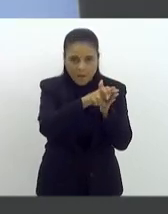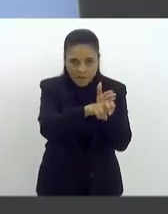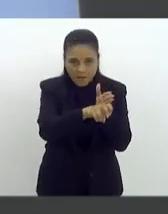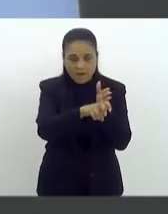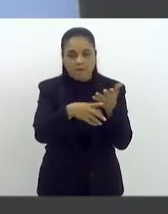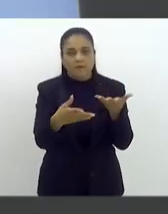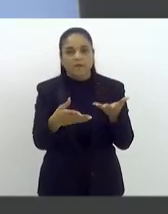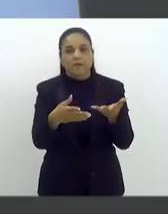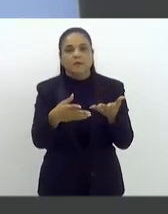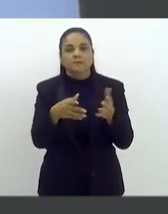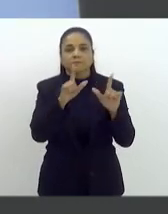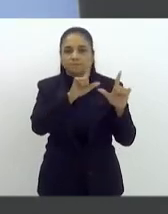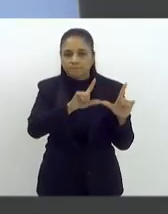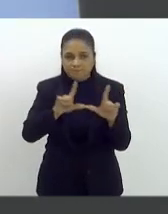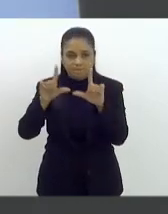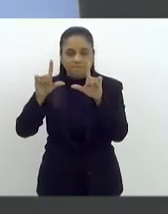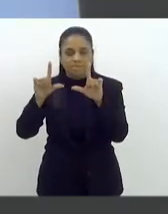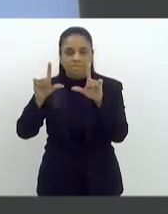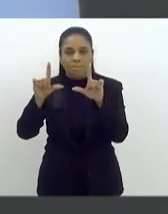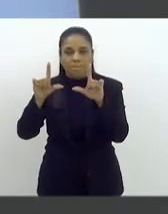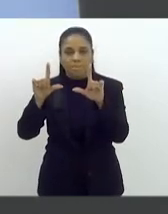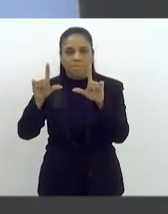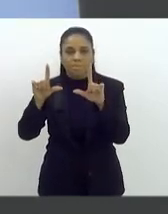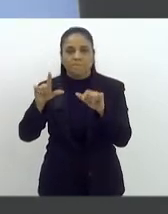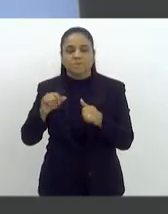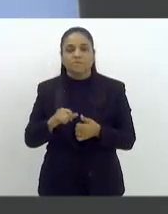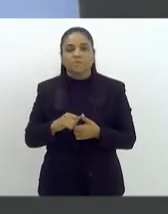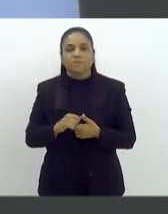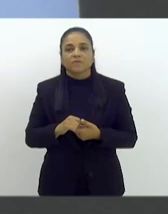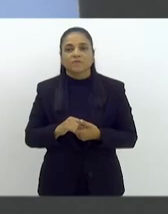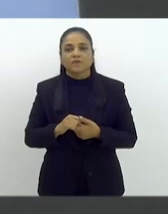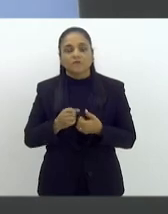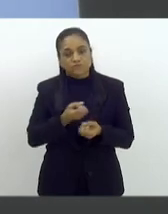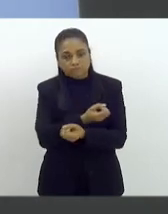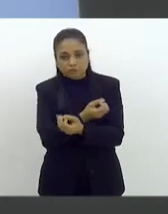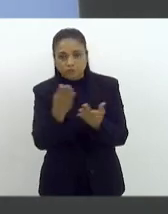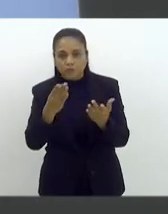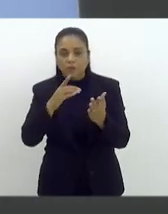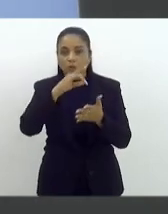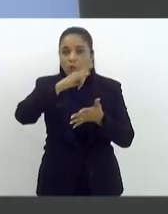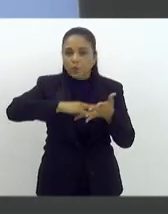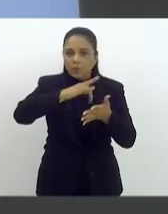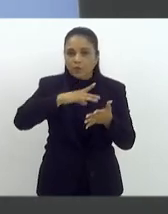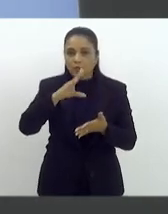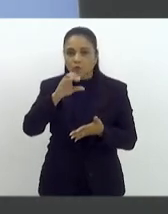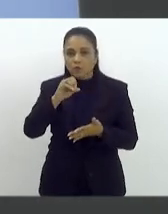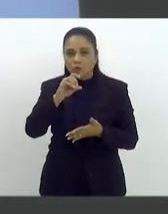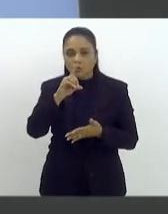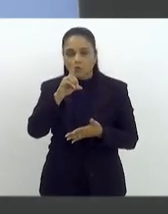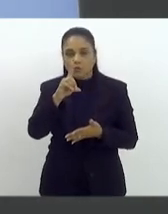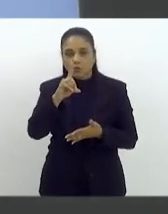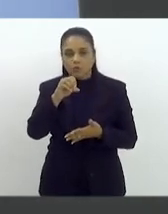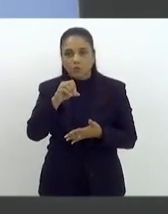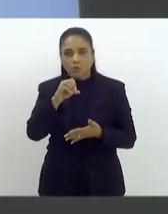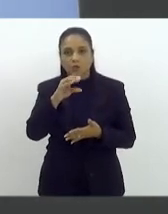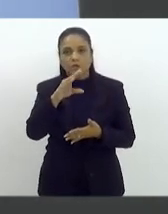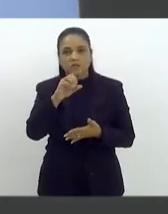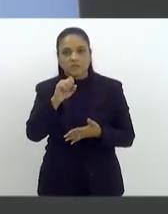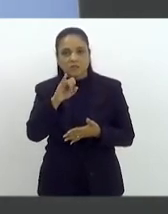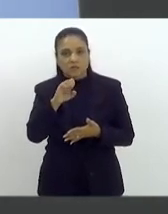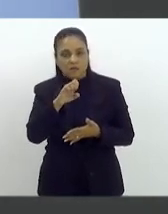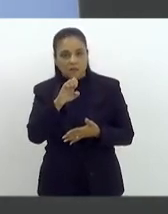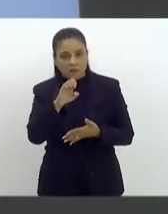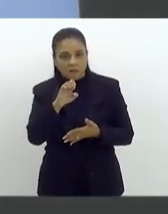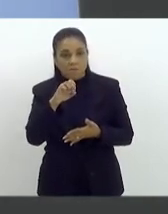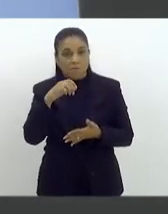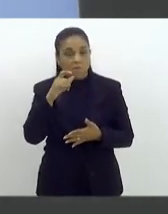por gentileza aí eu vou distribuir para vocês o docinho mulher né os números ali ficaram pequenininhos mas o que que eu queria chamar